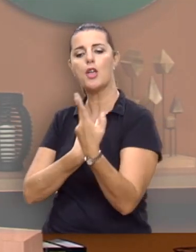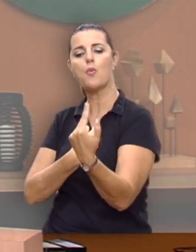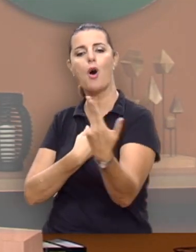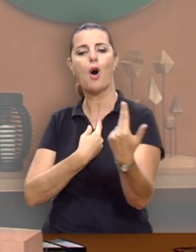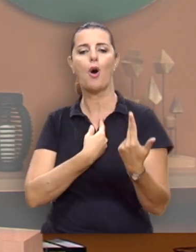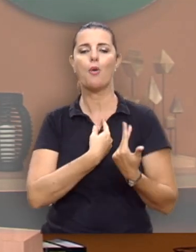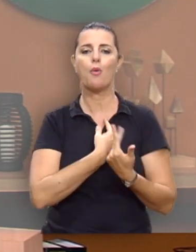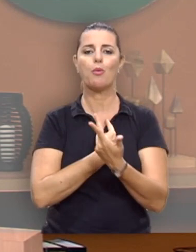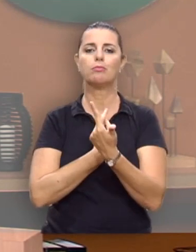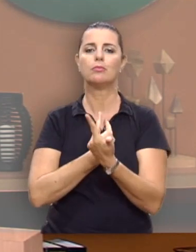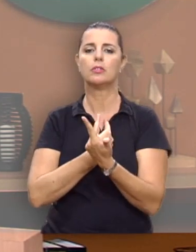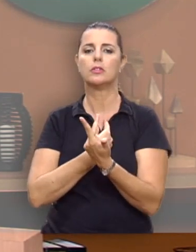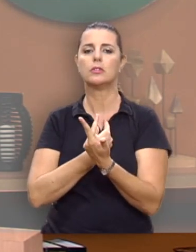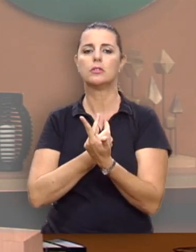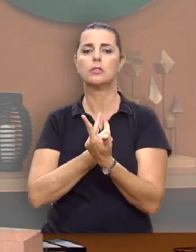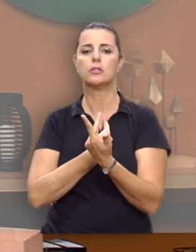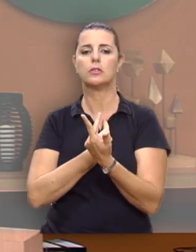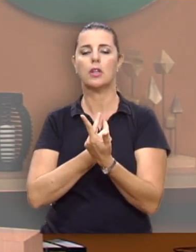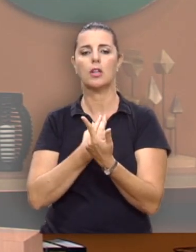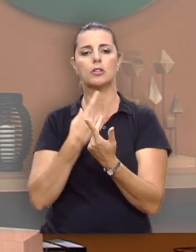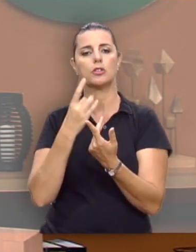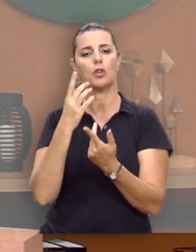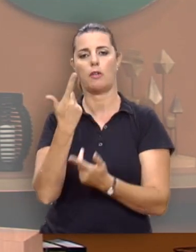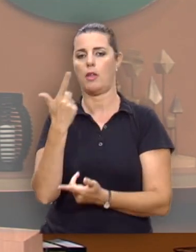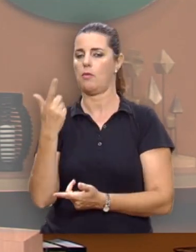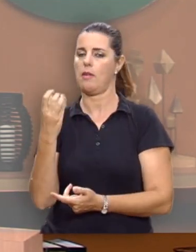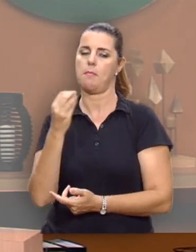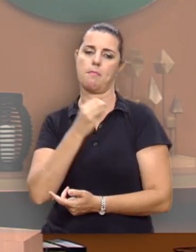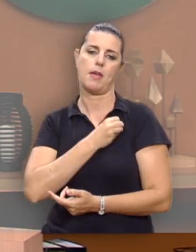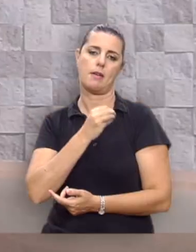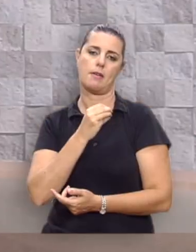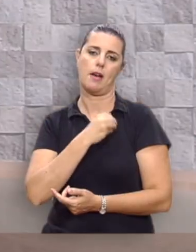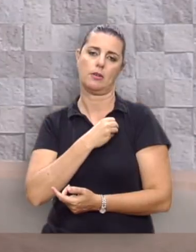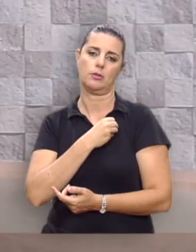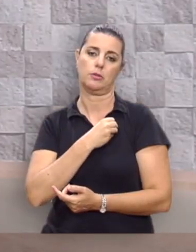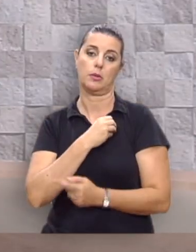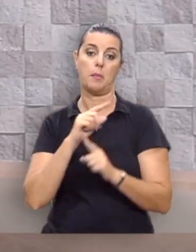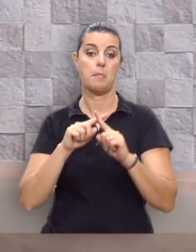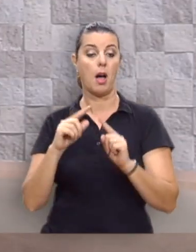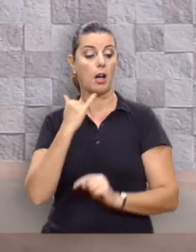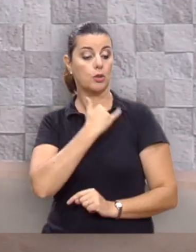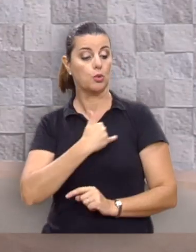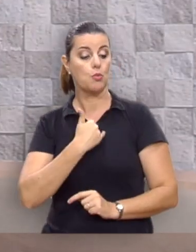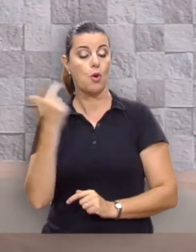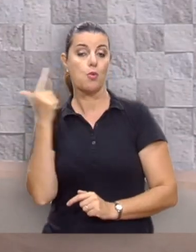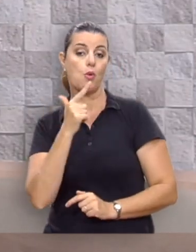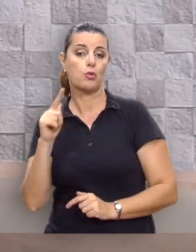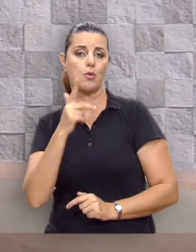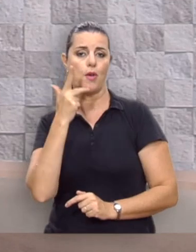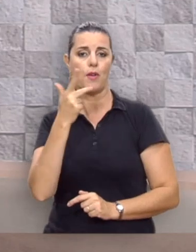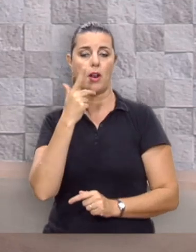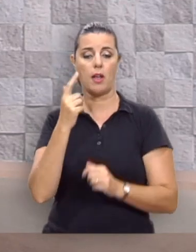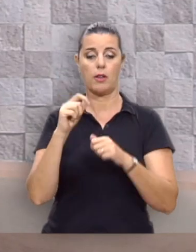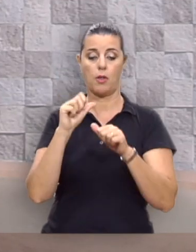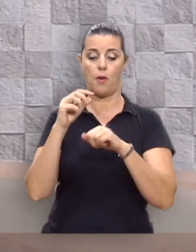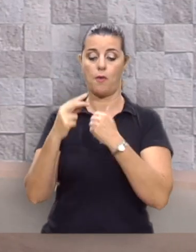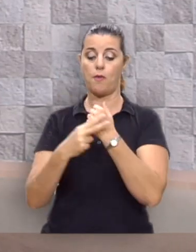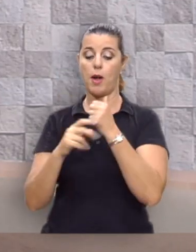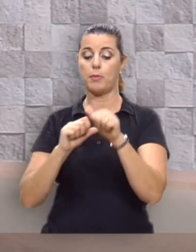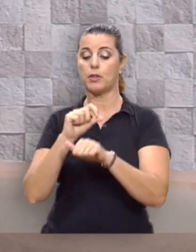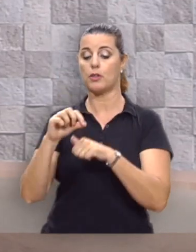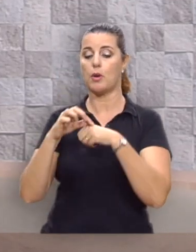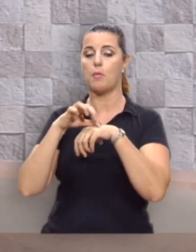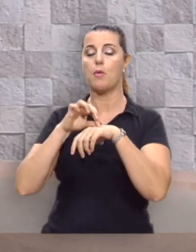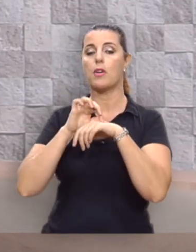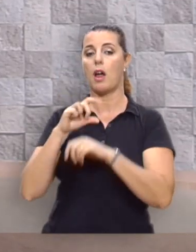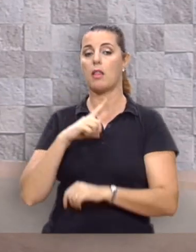semelhante a nós, exceto no pecado. Mas João avança um pouco mais e diz que o Verbo se fez carne e habitou entre